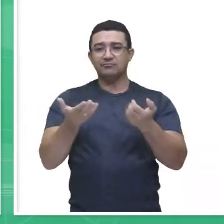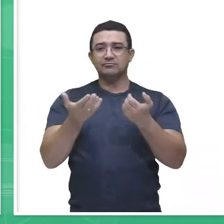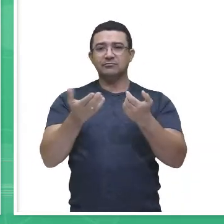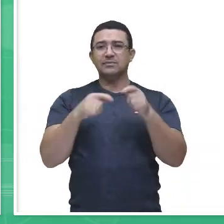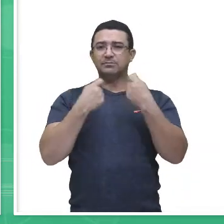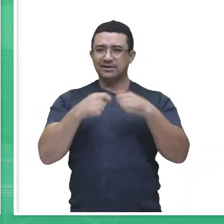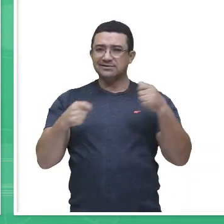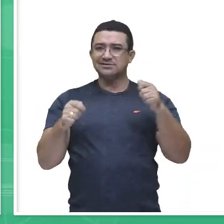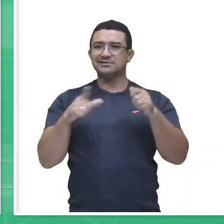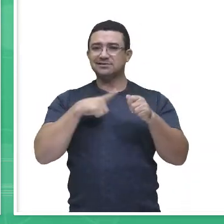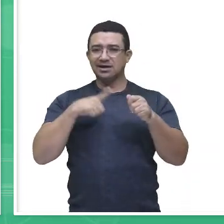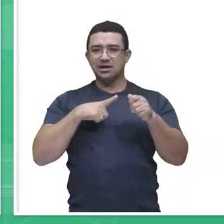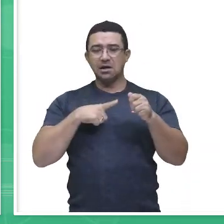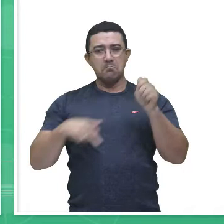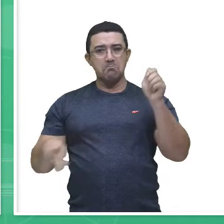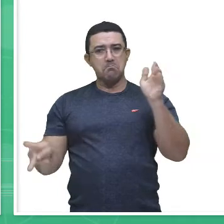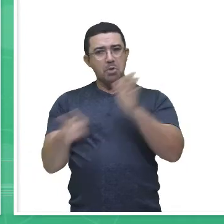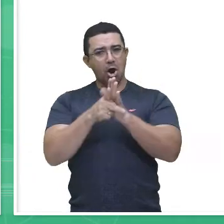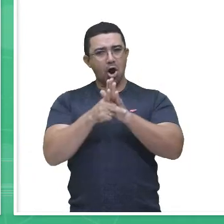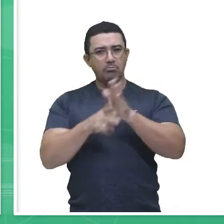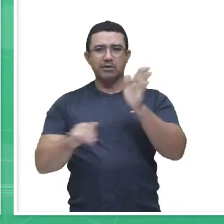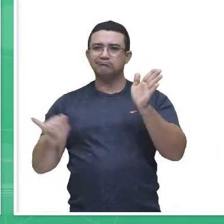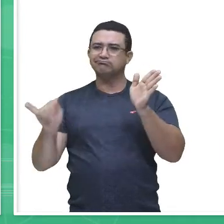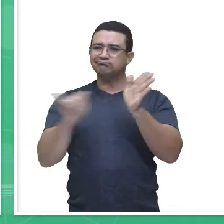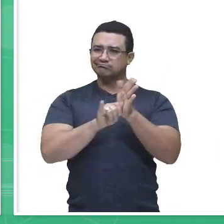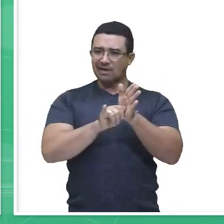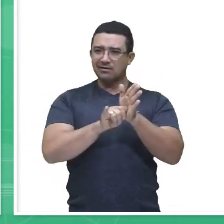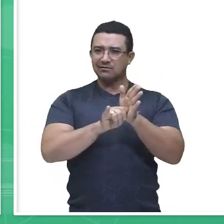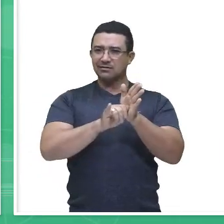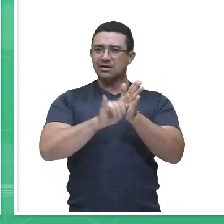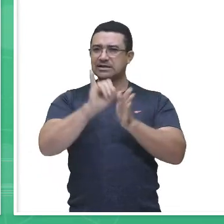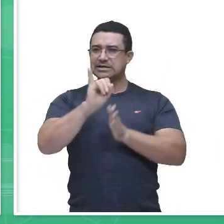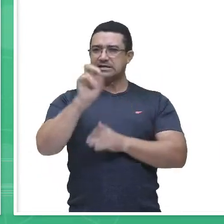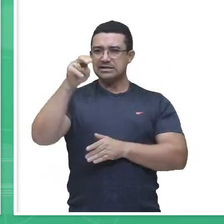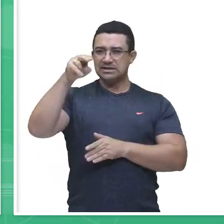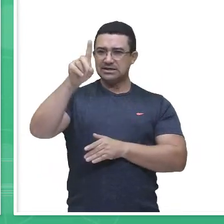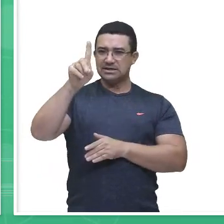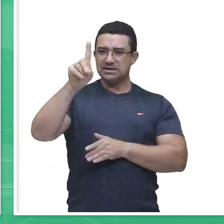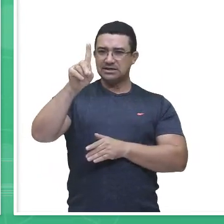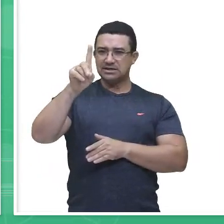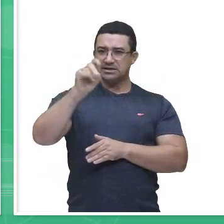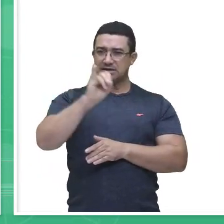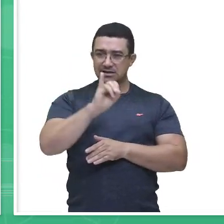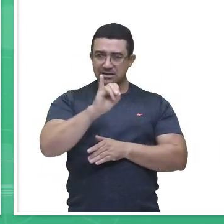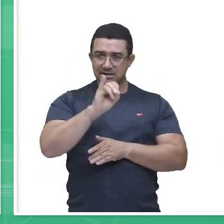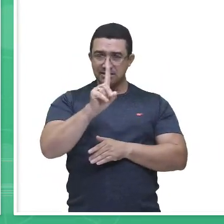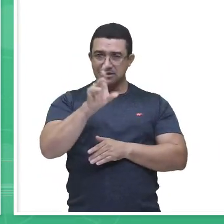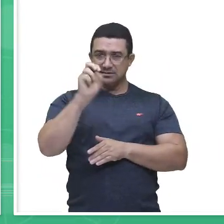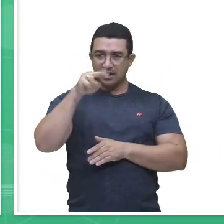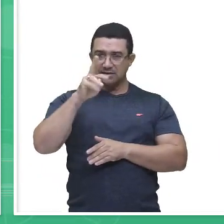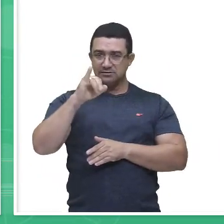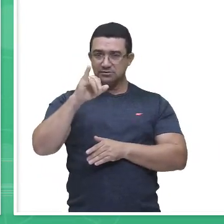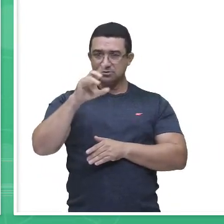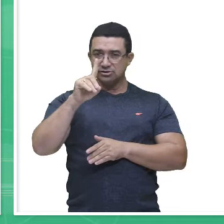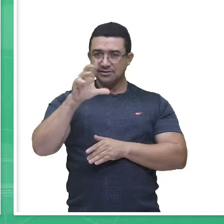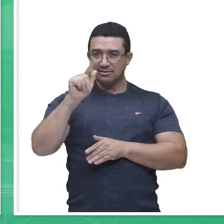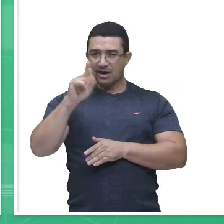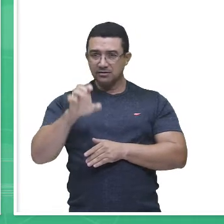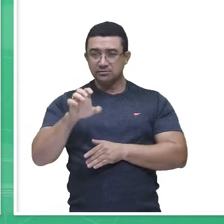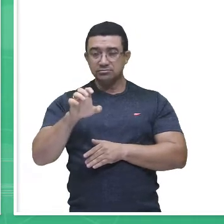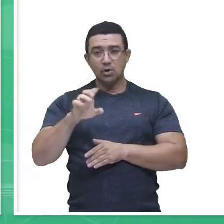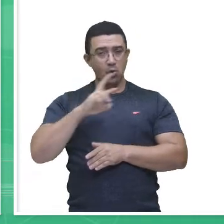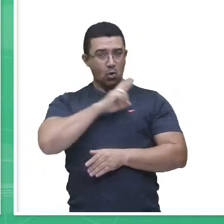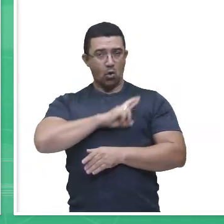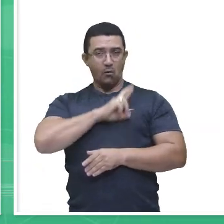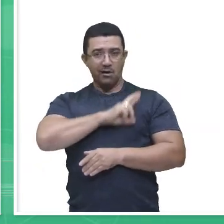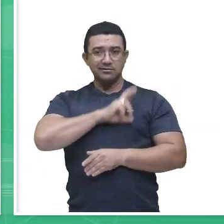a sua identidade como nação. Então perceba que o romantismo irá ajudar o Brasil, ou seja, o nosso país,